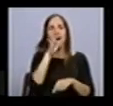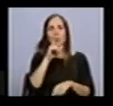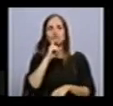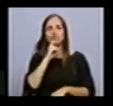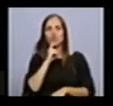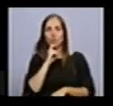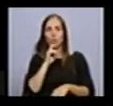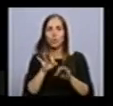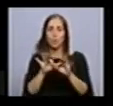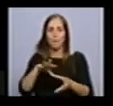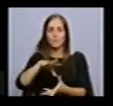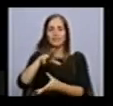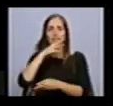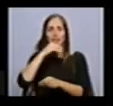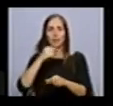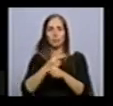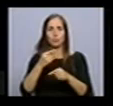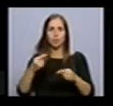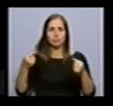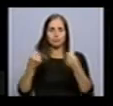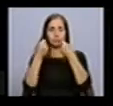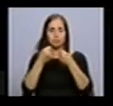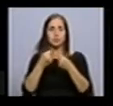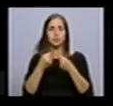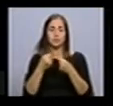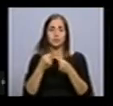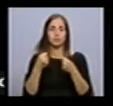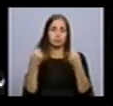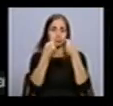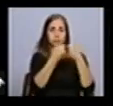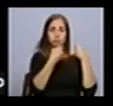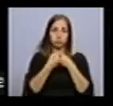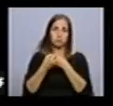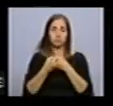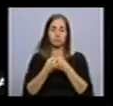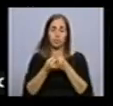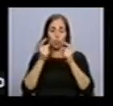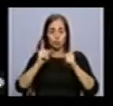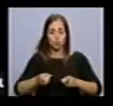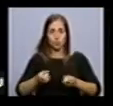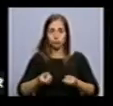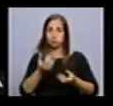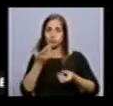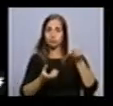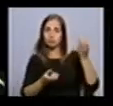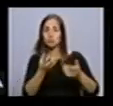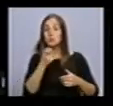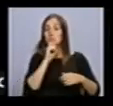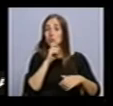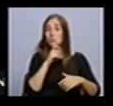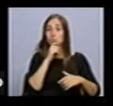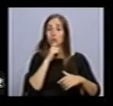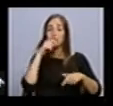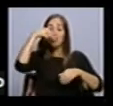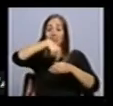de cometas, de asteroides nos primeiros tempos do Sistema Solar, mas também, se calhar, algumas próprias reações químicas